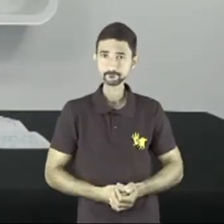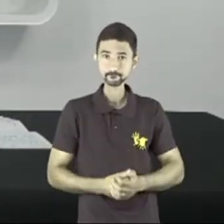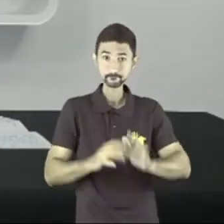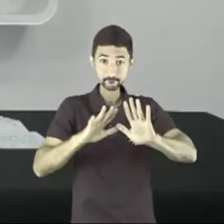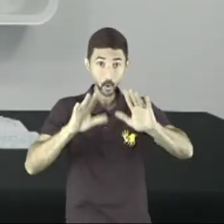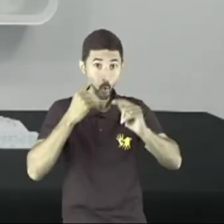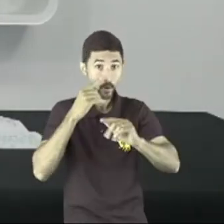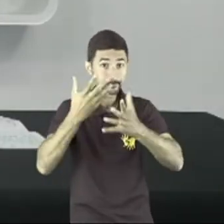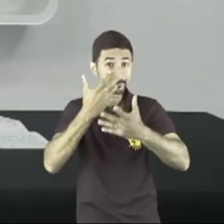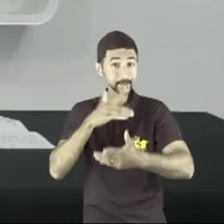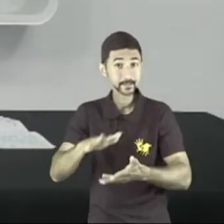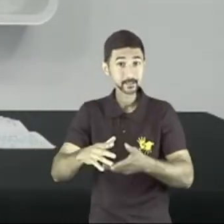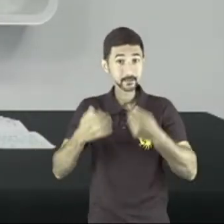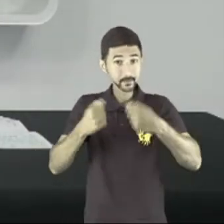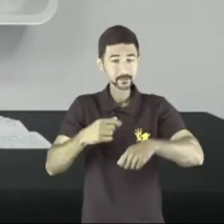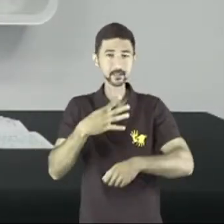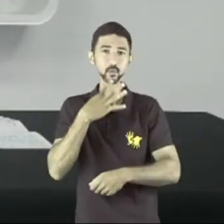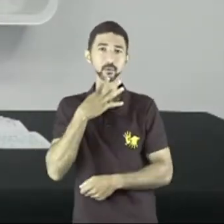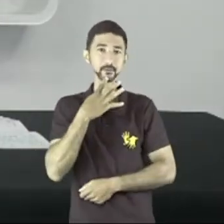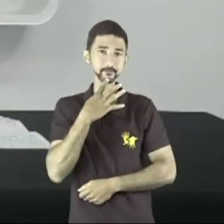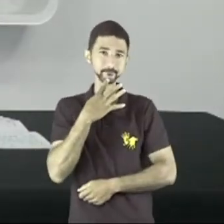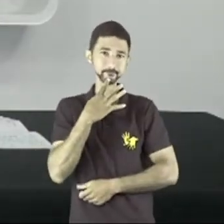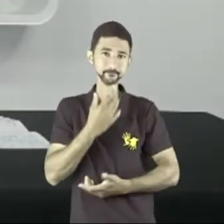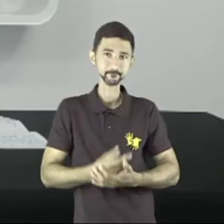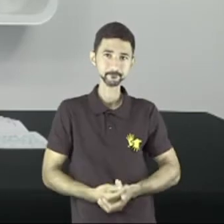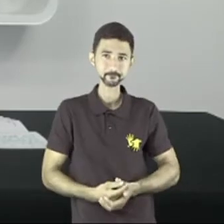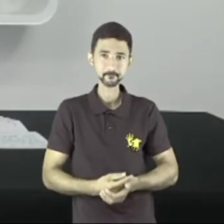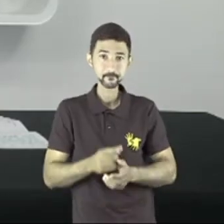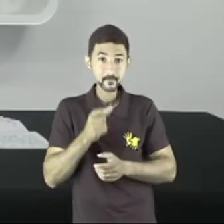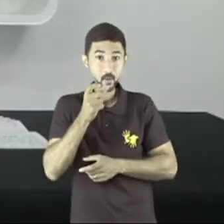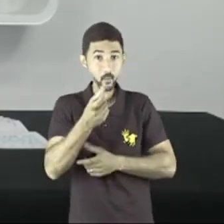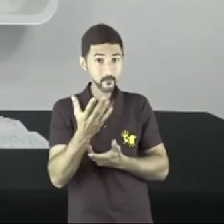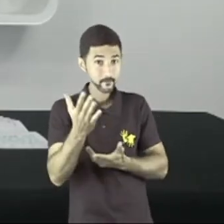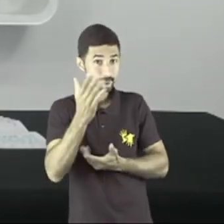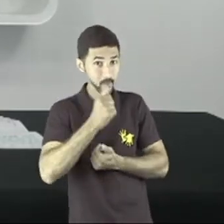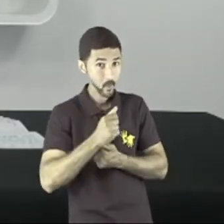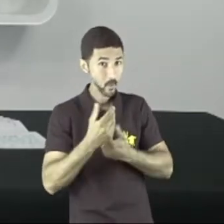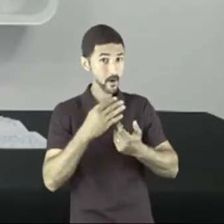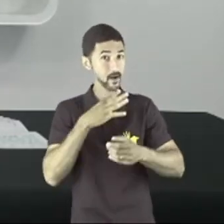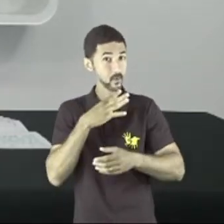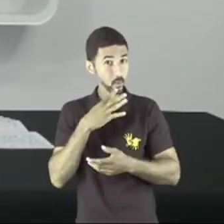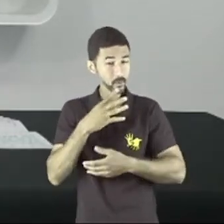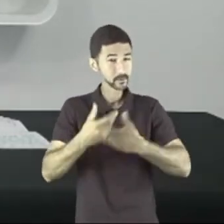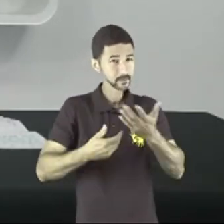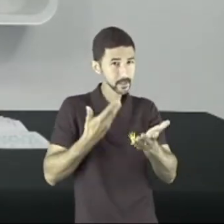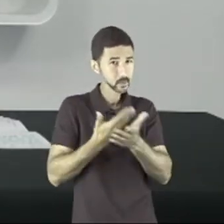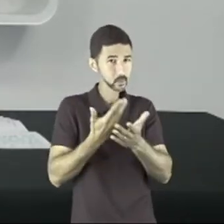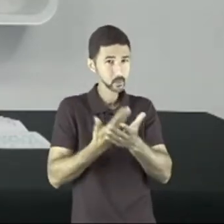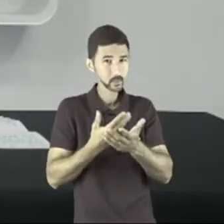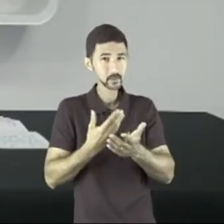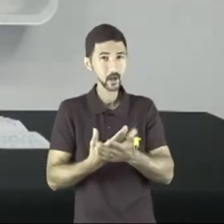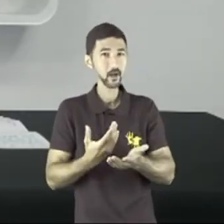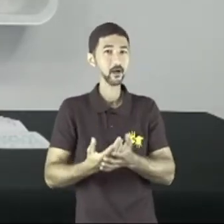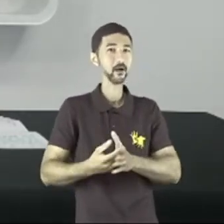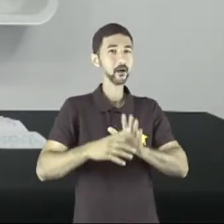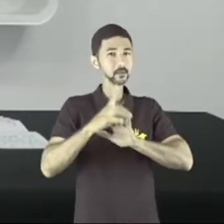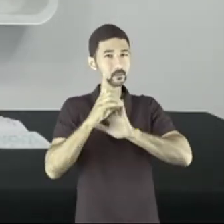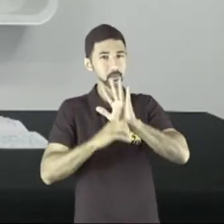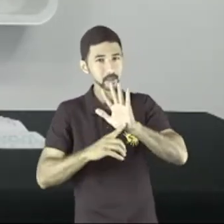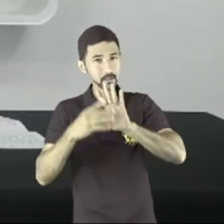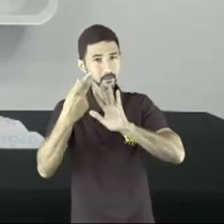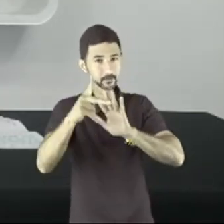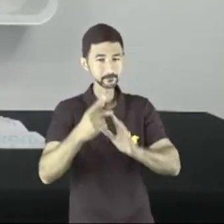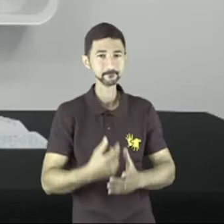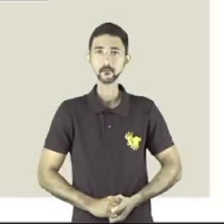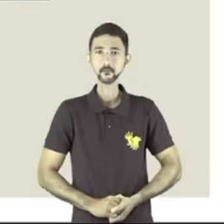mas, crianças, vocês precisam conhecer. E eu te convido agora a conhecer um pouquinho sobre o ECA, um pouquinho sobre os